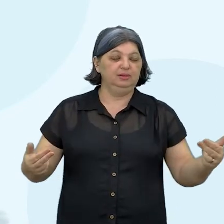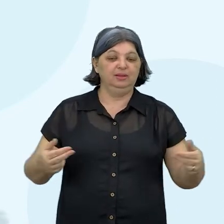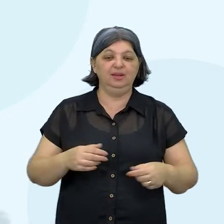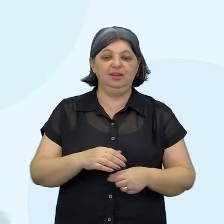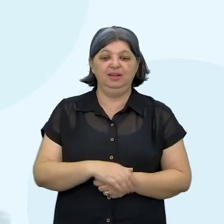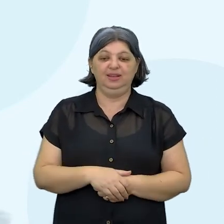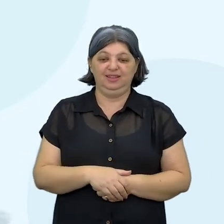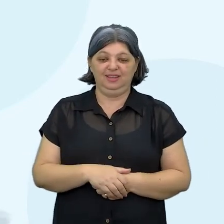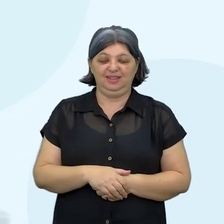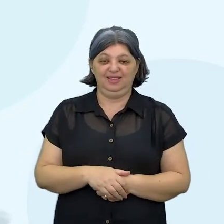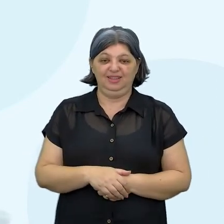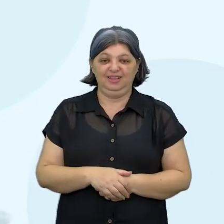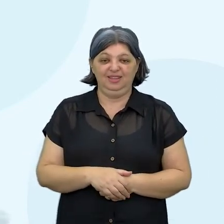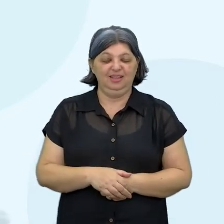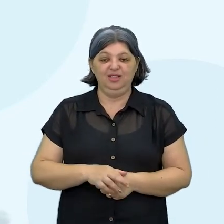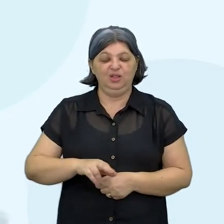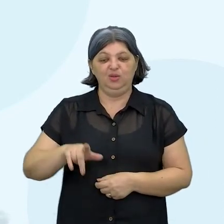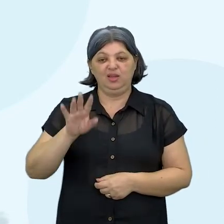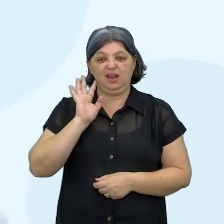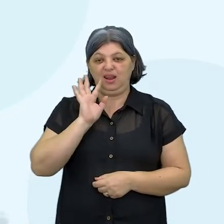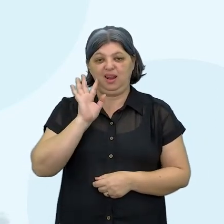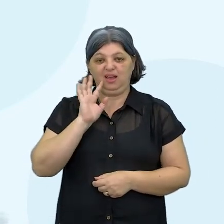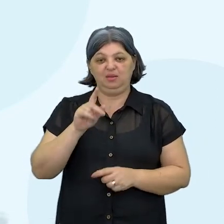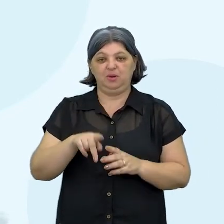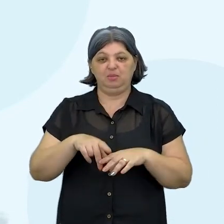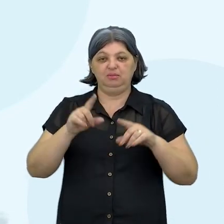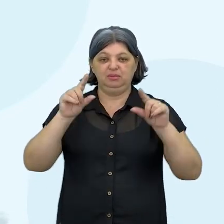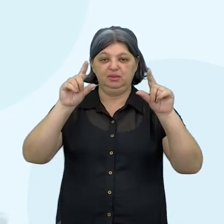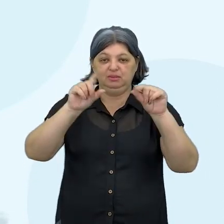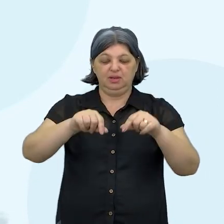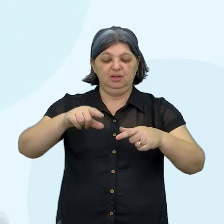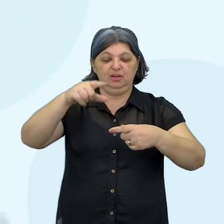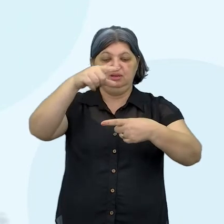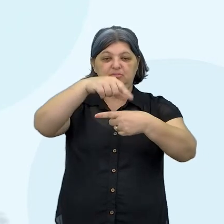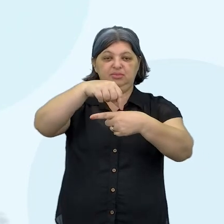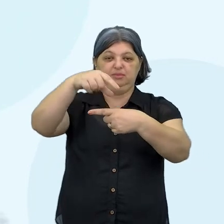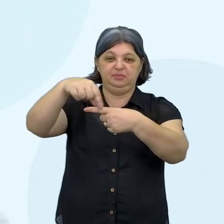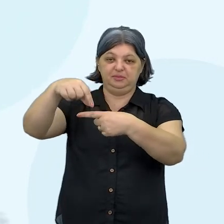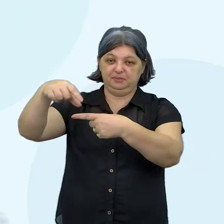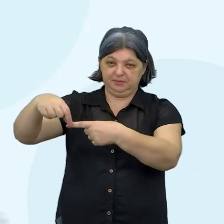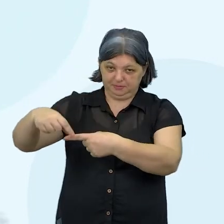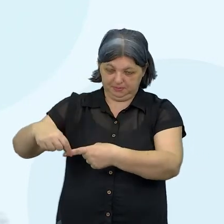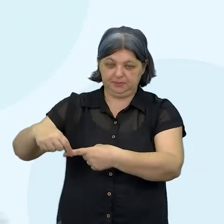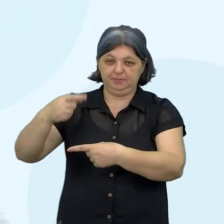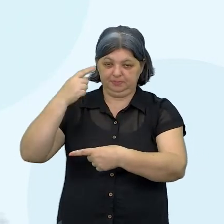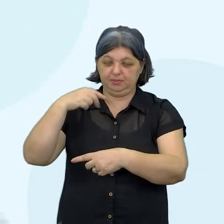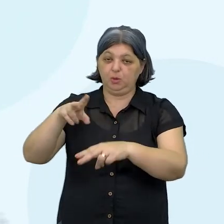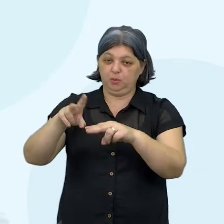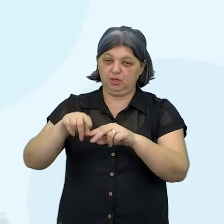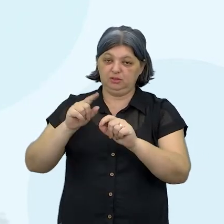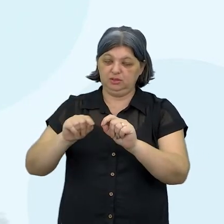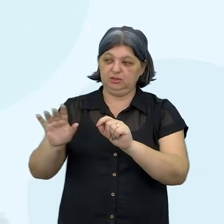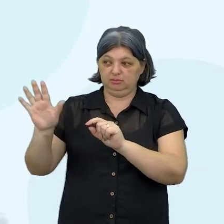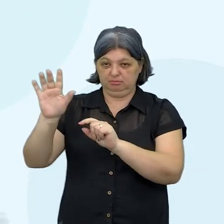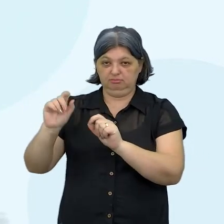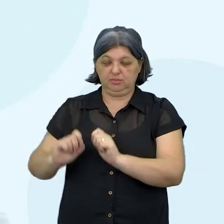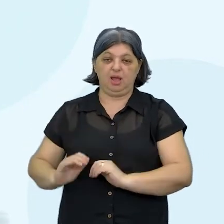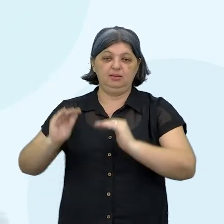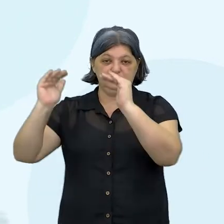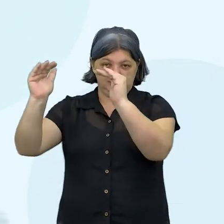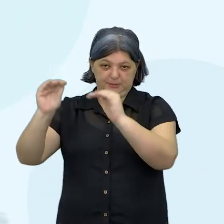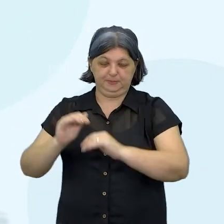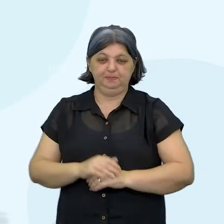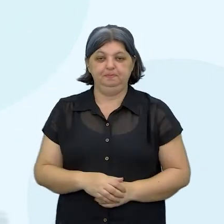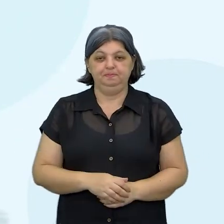tipo, não é muito legal o pessoal ver as roupas estendidas no varal, né? Então, por isso que eu deixei a lavanderia aqui mais para cima,